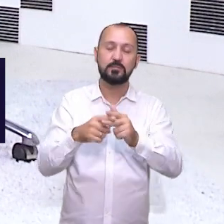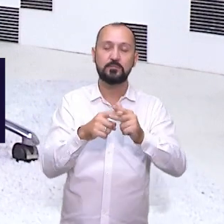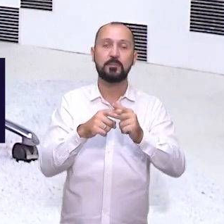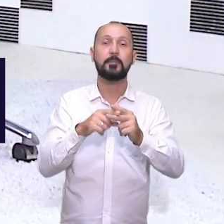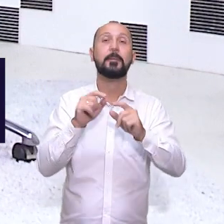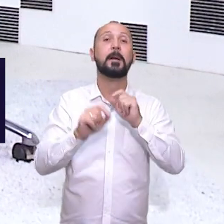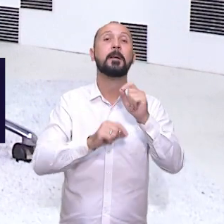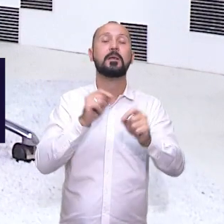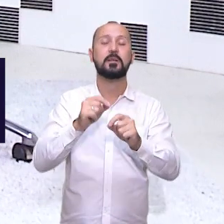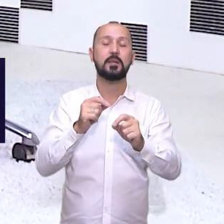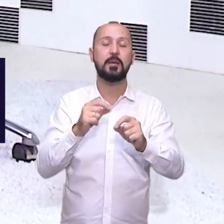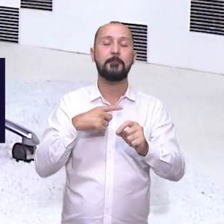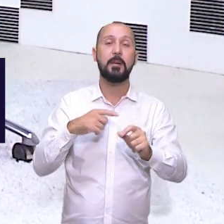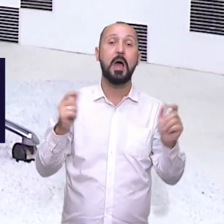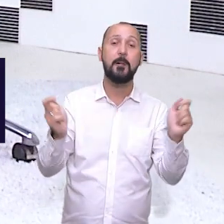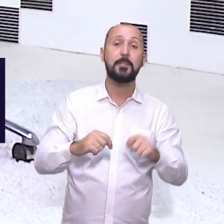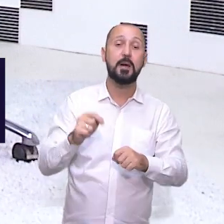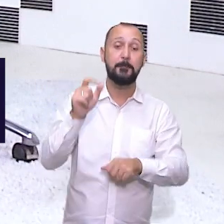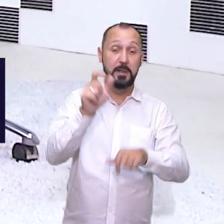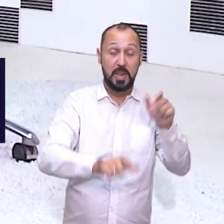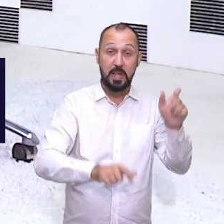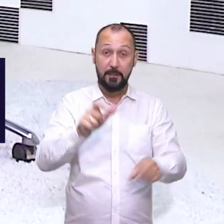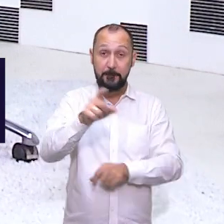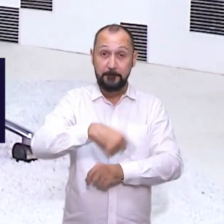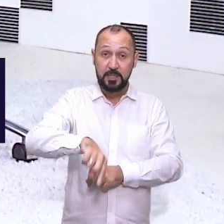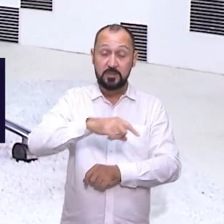combater desigualdade, fazer um ajuste para,